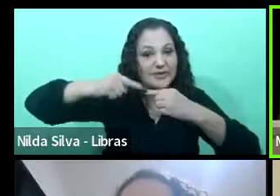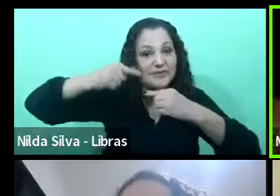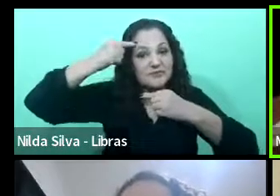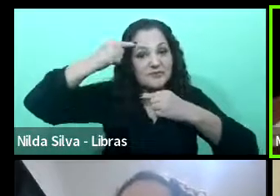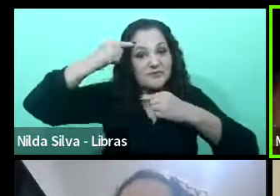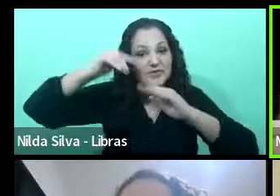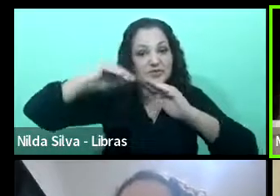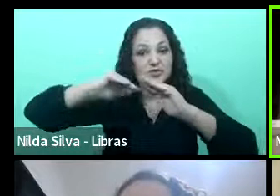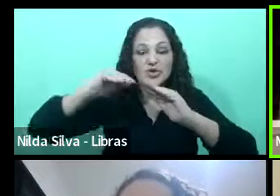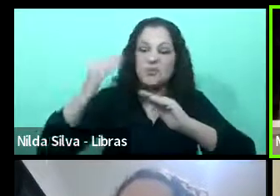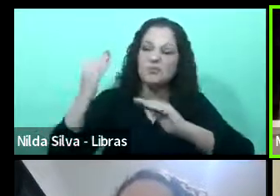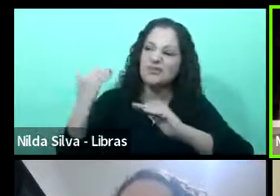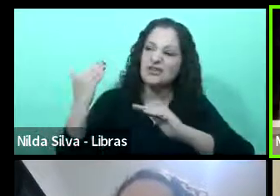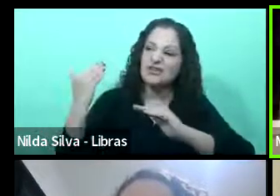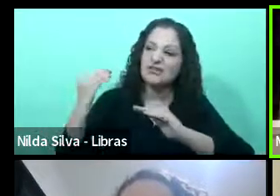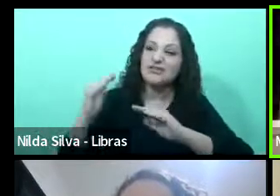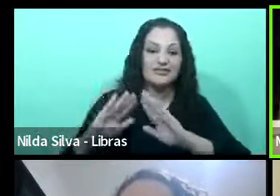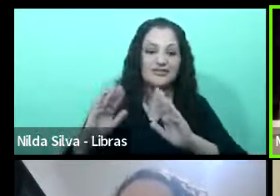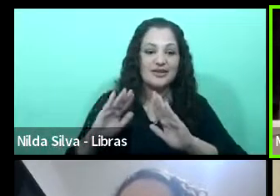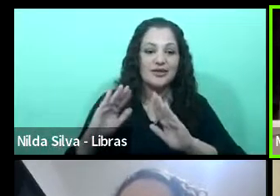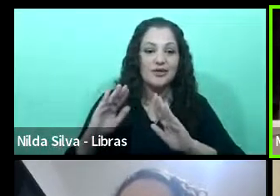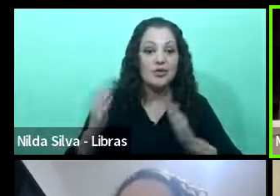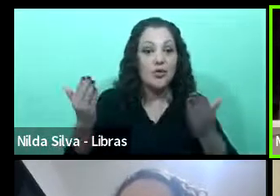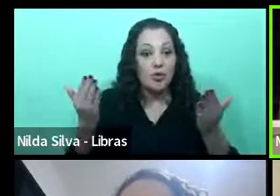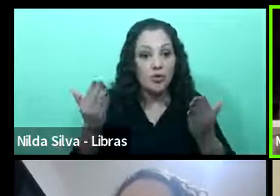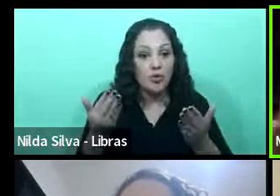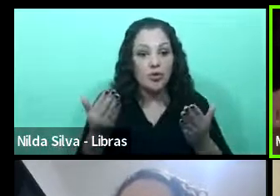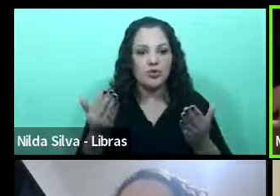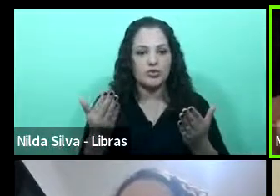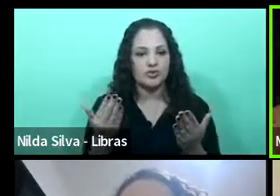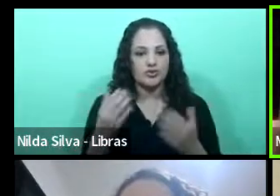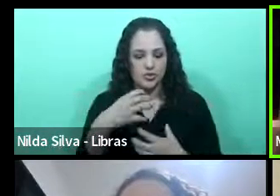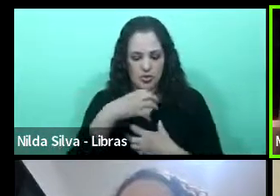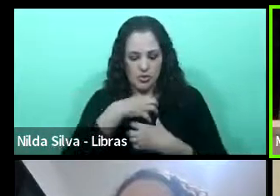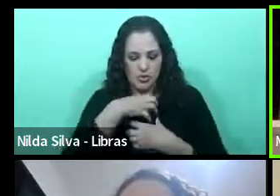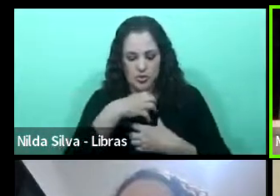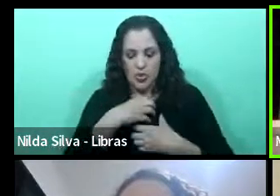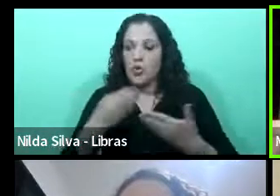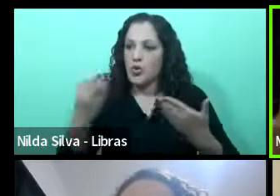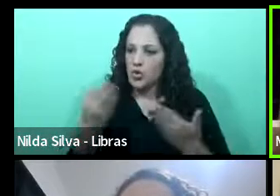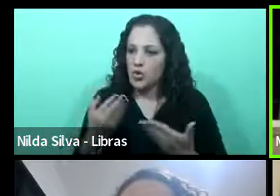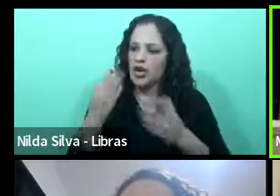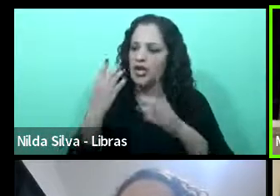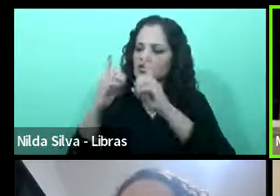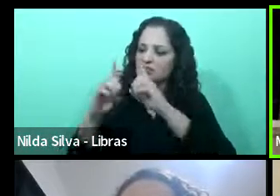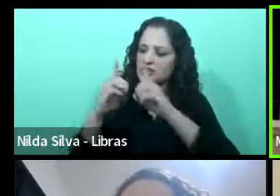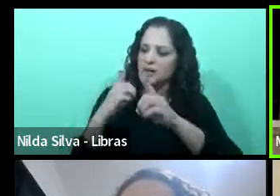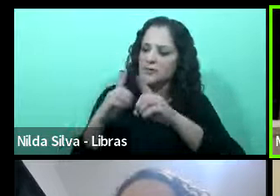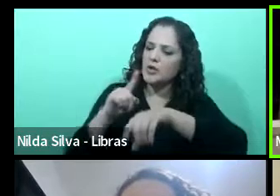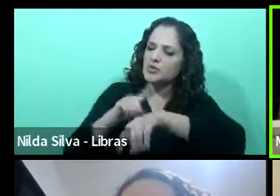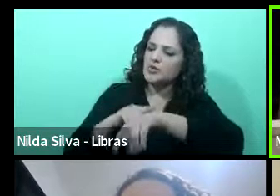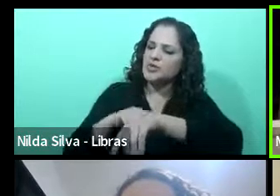com o nosso ouvido de hoje. Então, assim, essa dinâmica da passagem do tempo